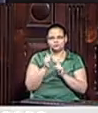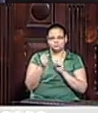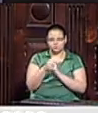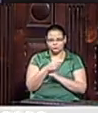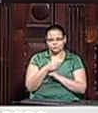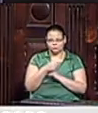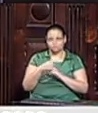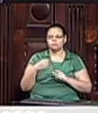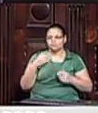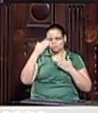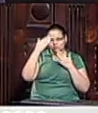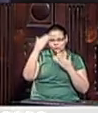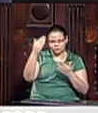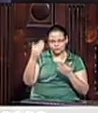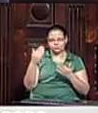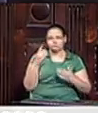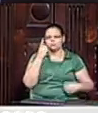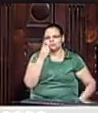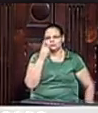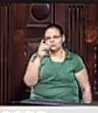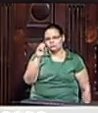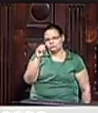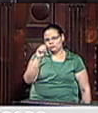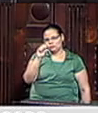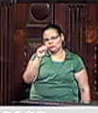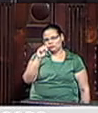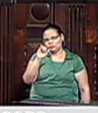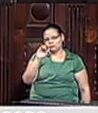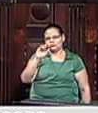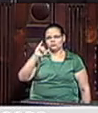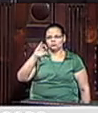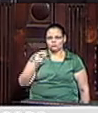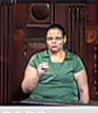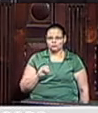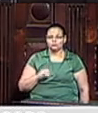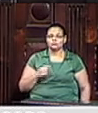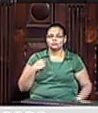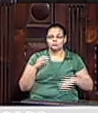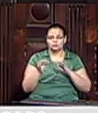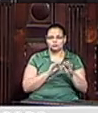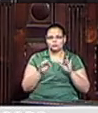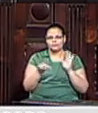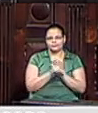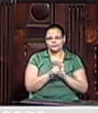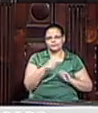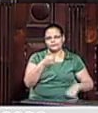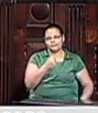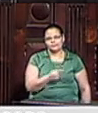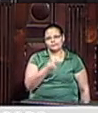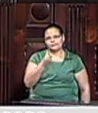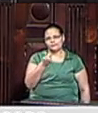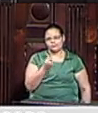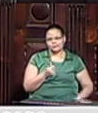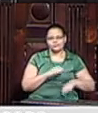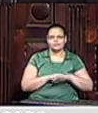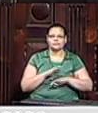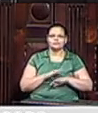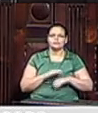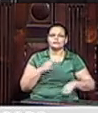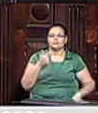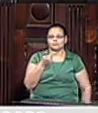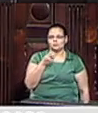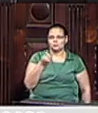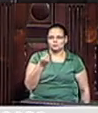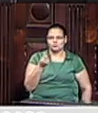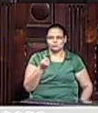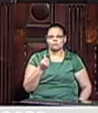prática. Muito obrigado, deputado Osório. Anuncio o projeto de lei 1716 de 2016 de autoria dos